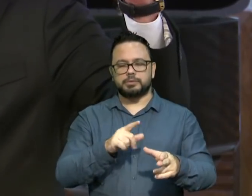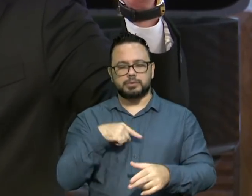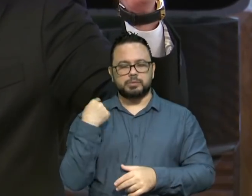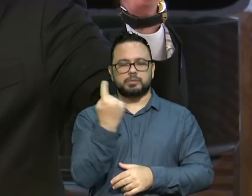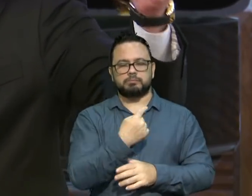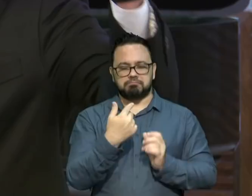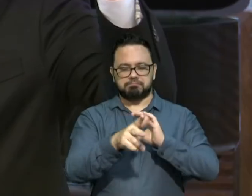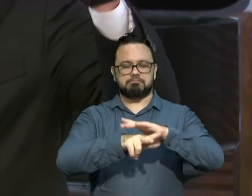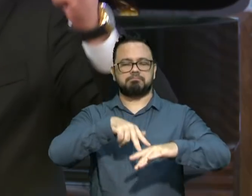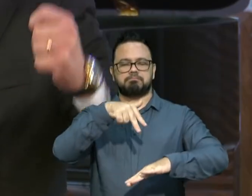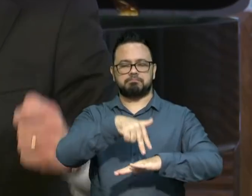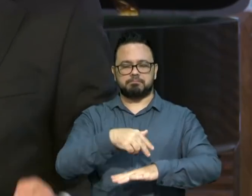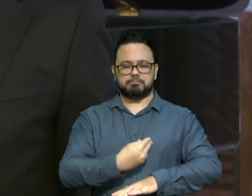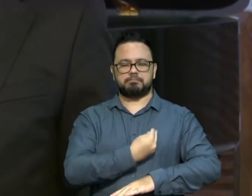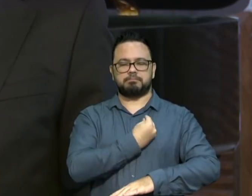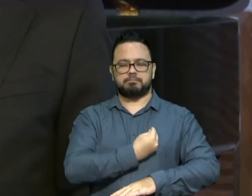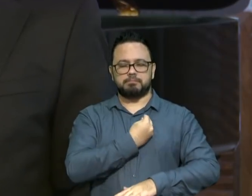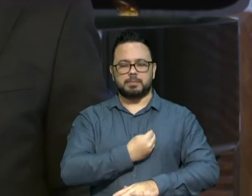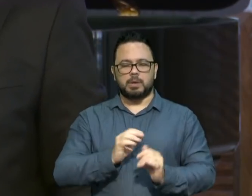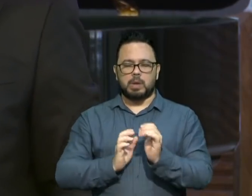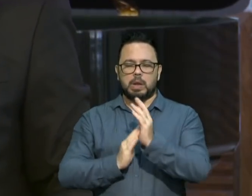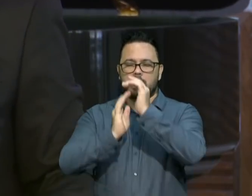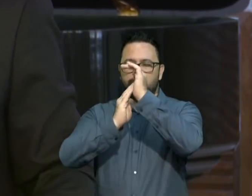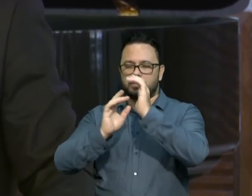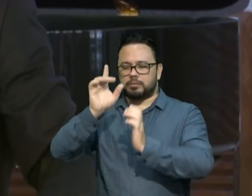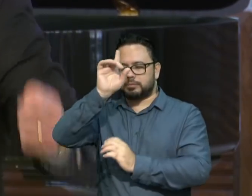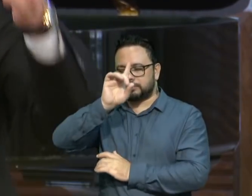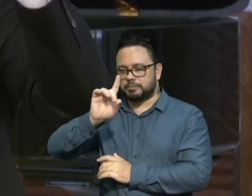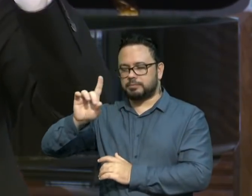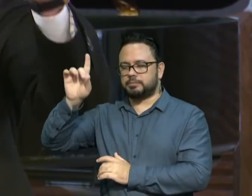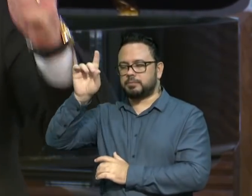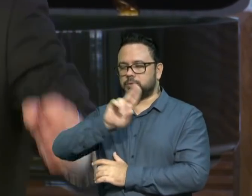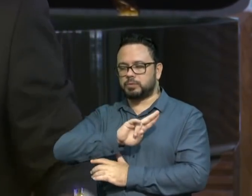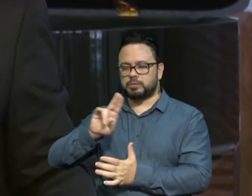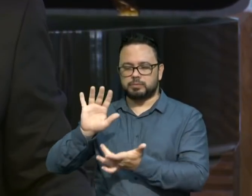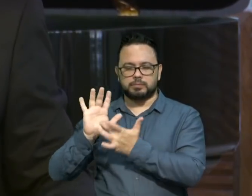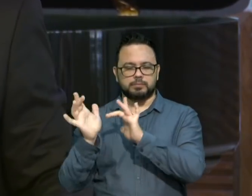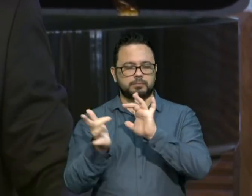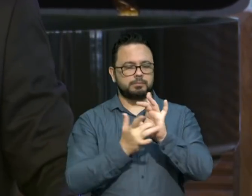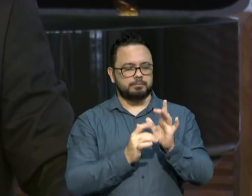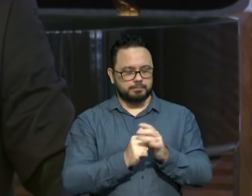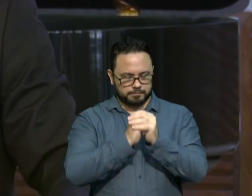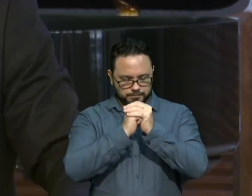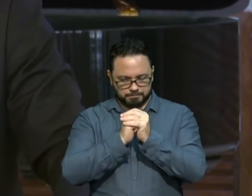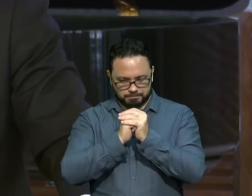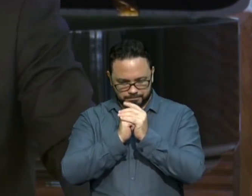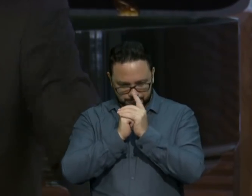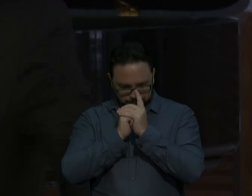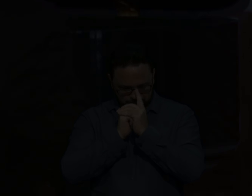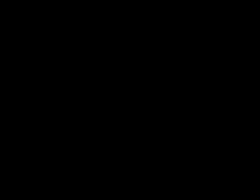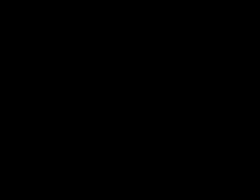ressuscitar louvado seja o nome de Deus em nome de Jesus amém